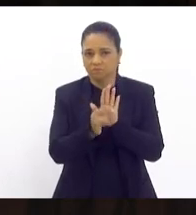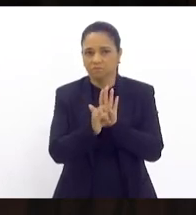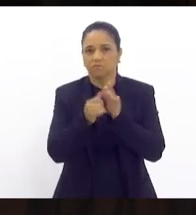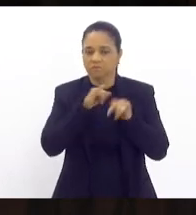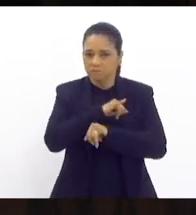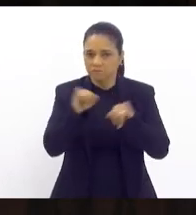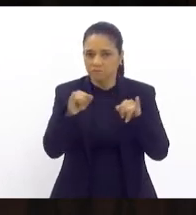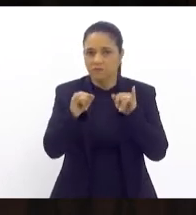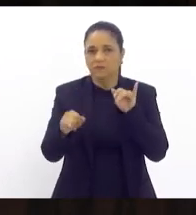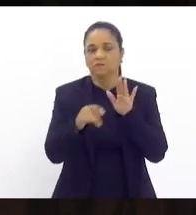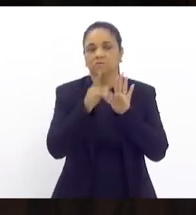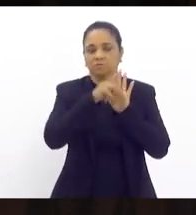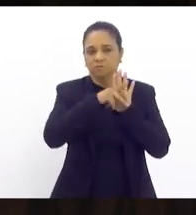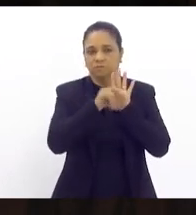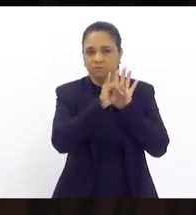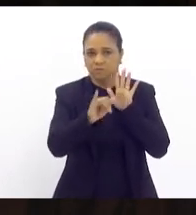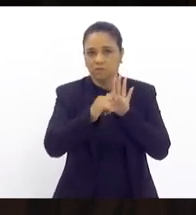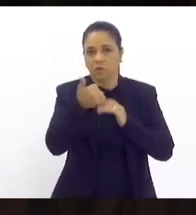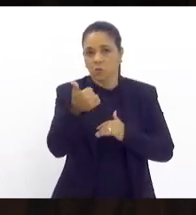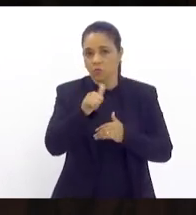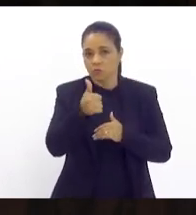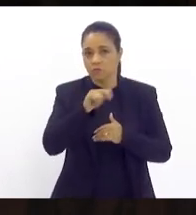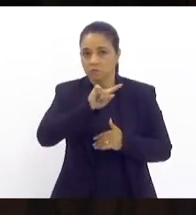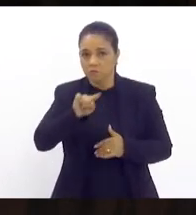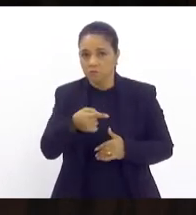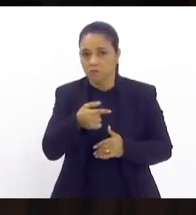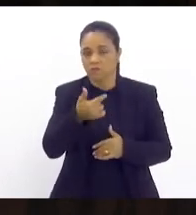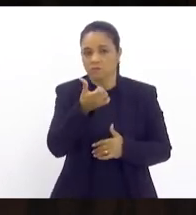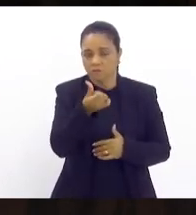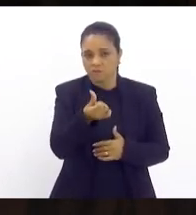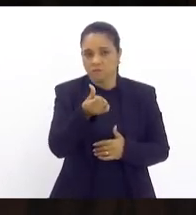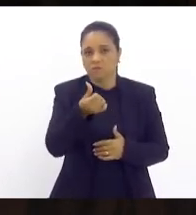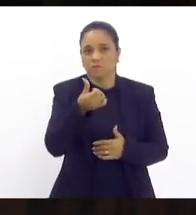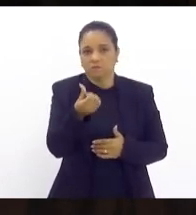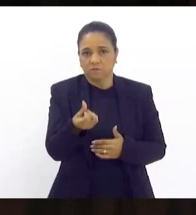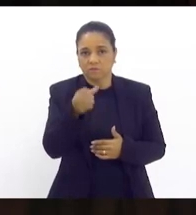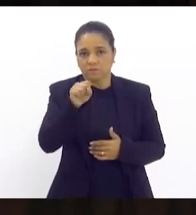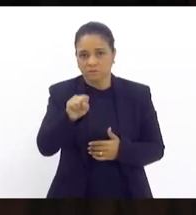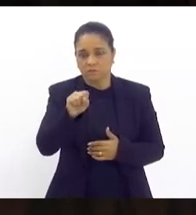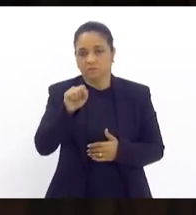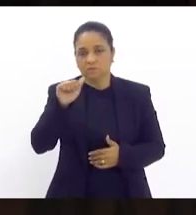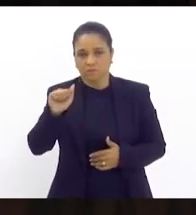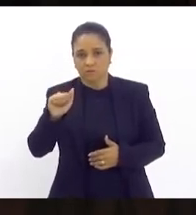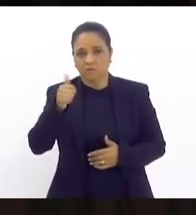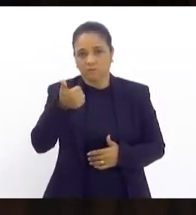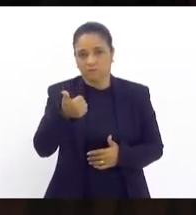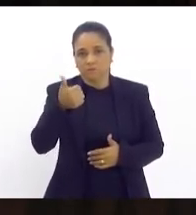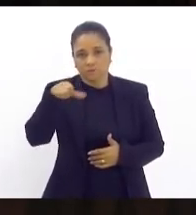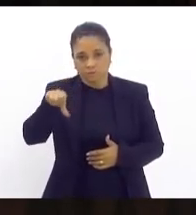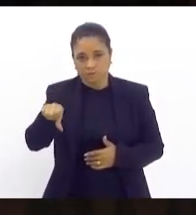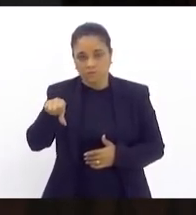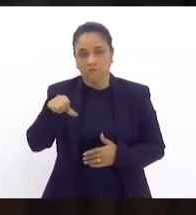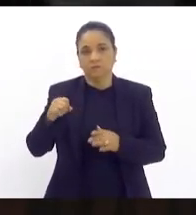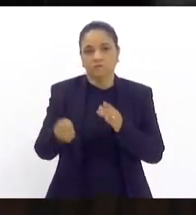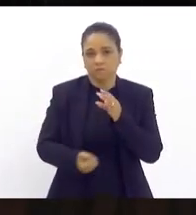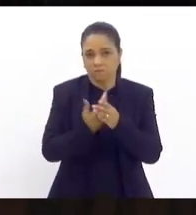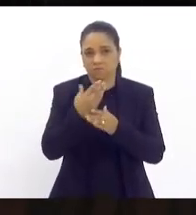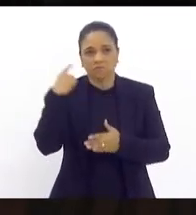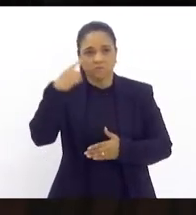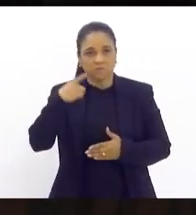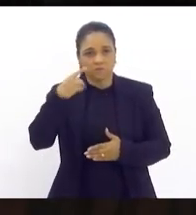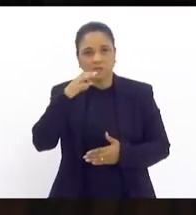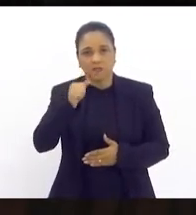projeto de lei número 11.168 a do ano de 2019 de autoria do deputado Carlos